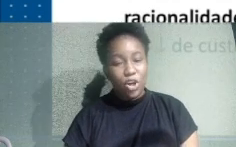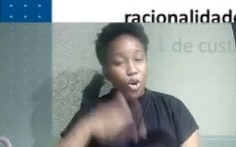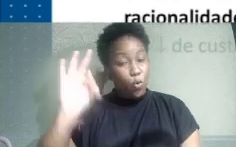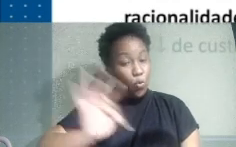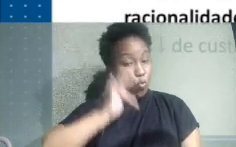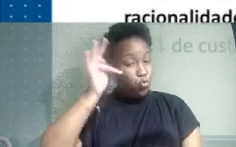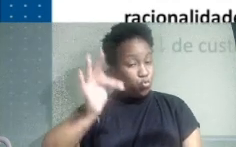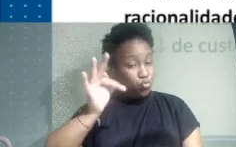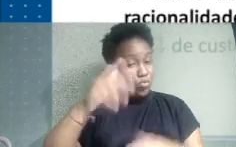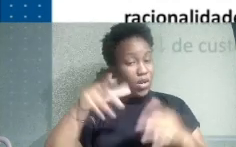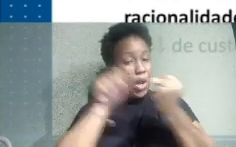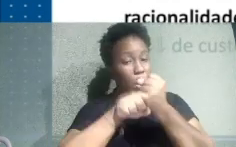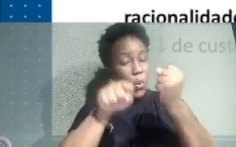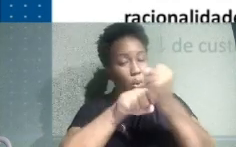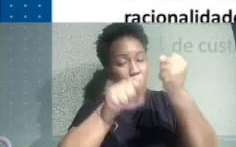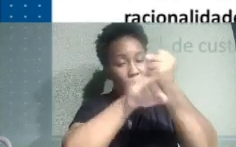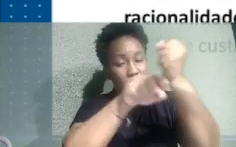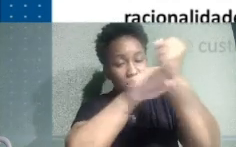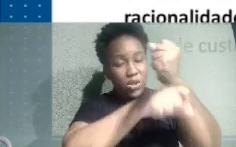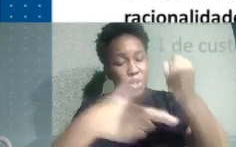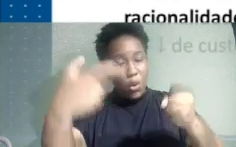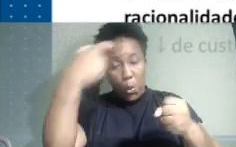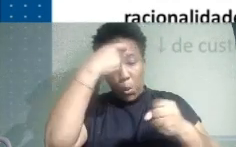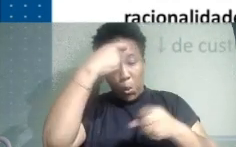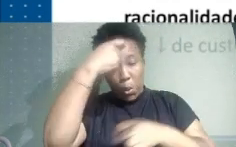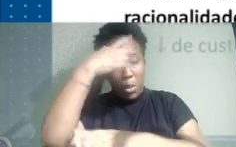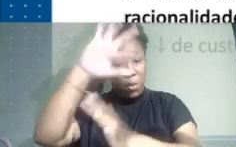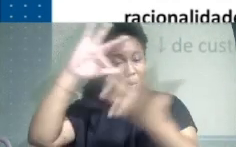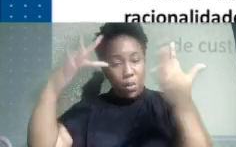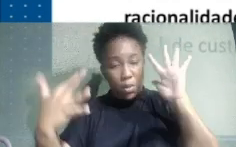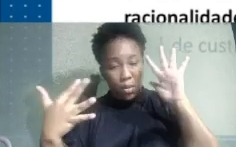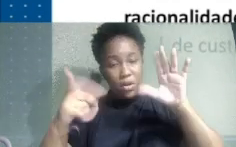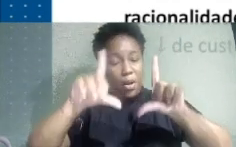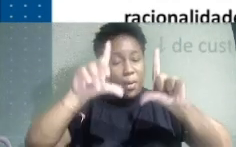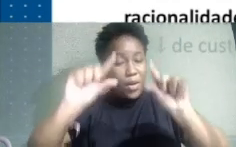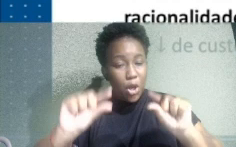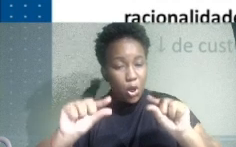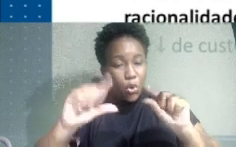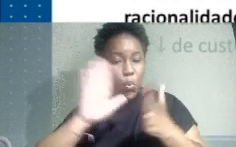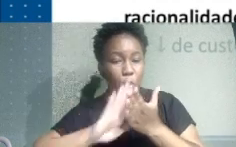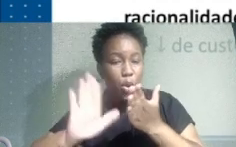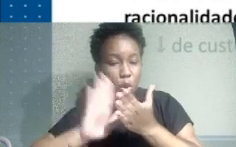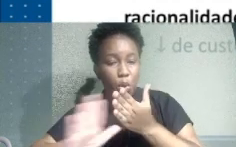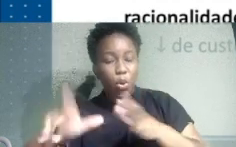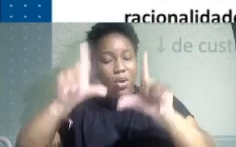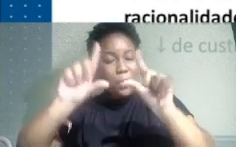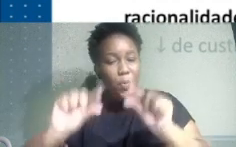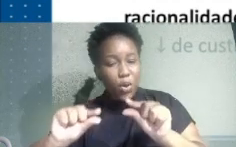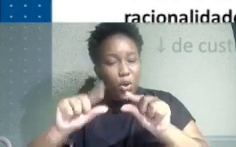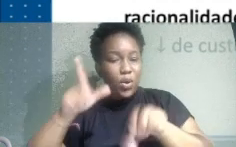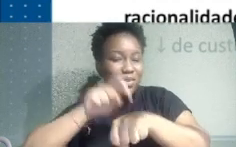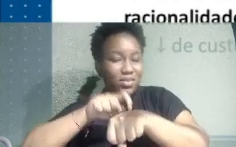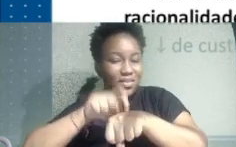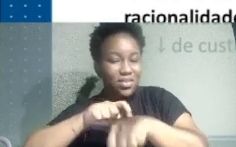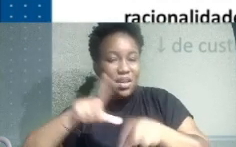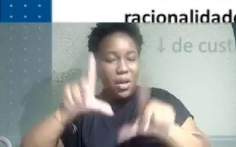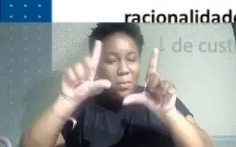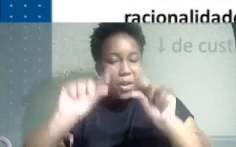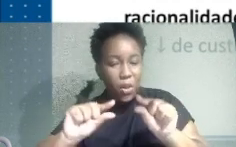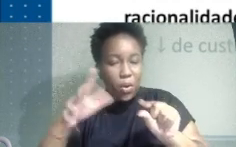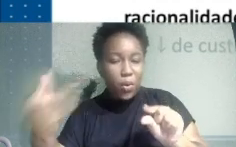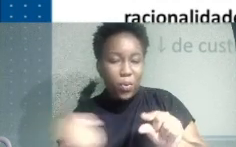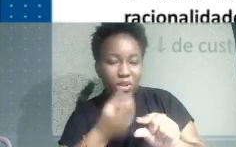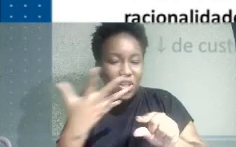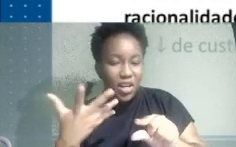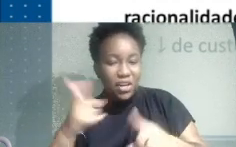da construção, racionalidade e sustentabilidade. Isso implica em menor custo, menor tempo e menor quantidade de materiais